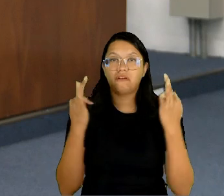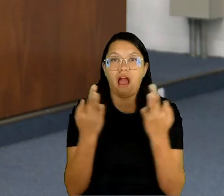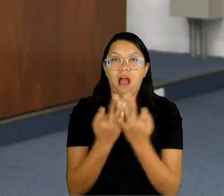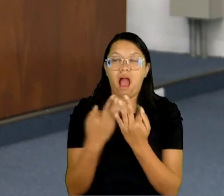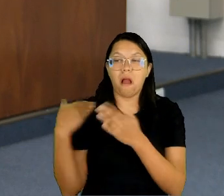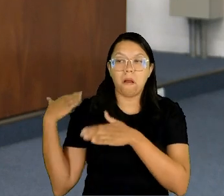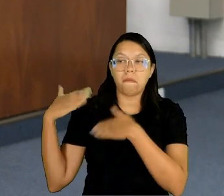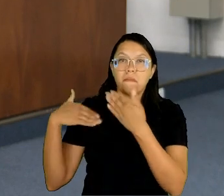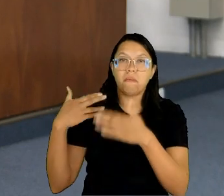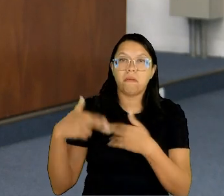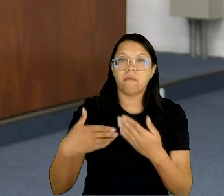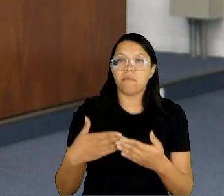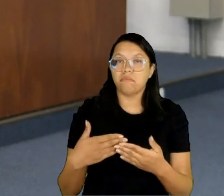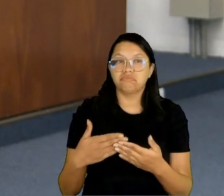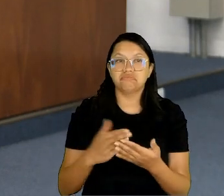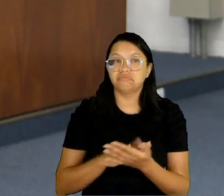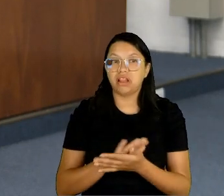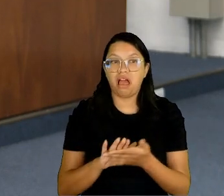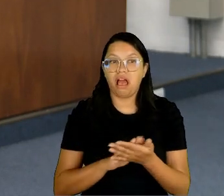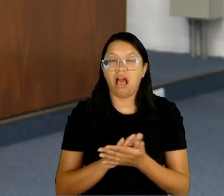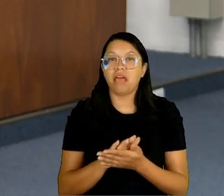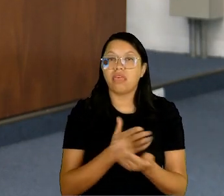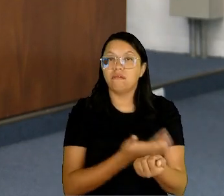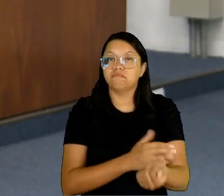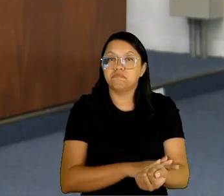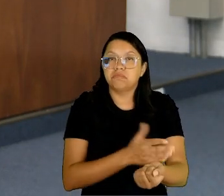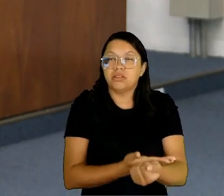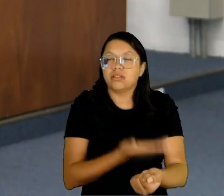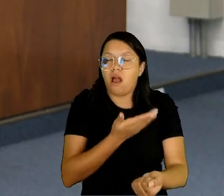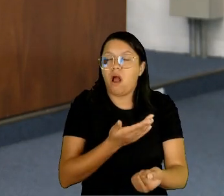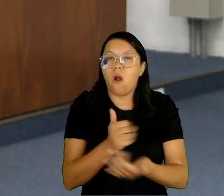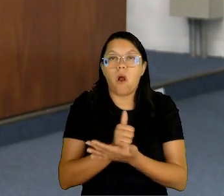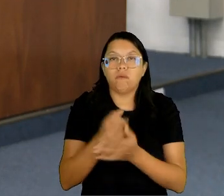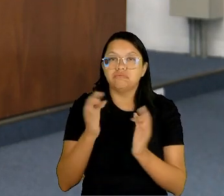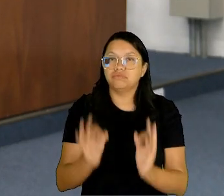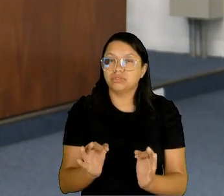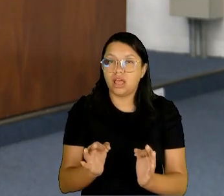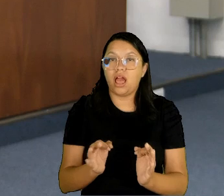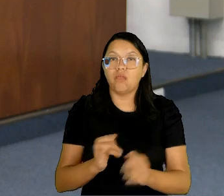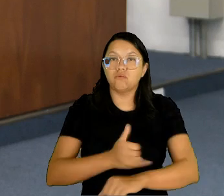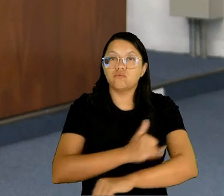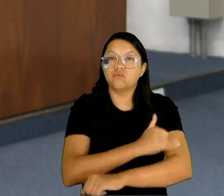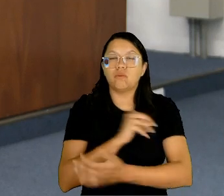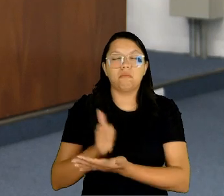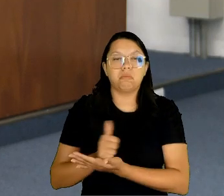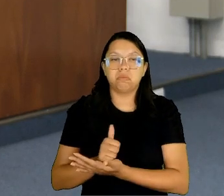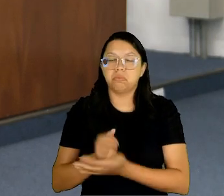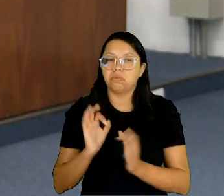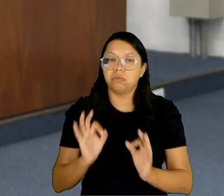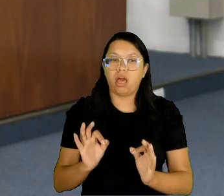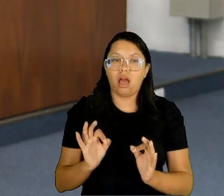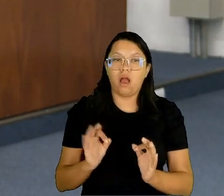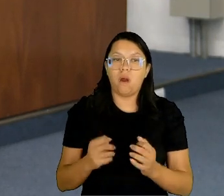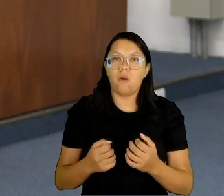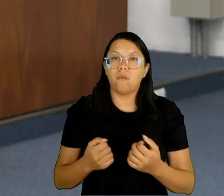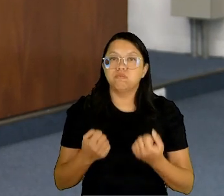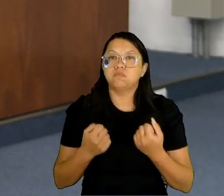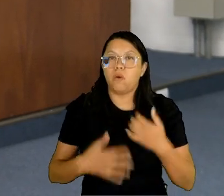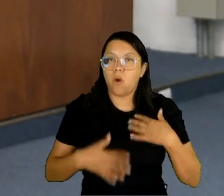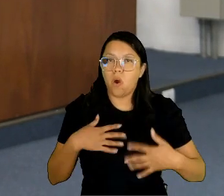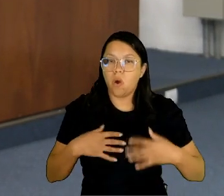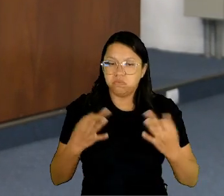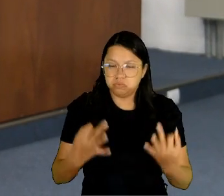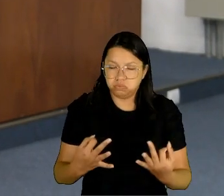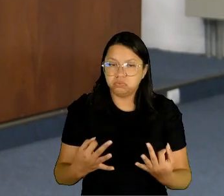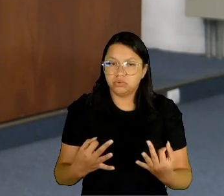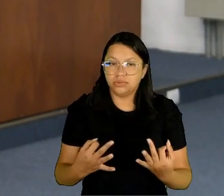histórico familiar muito exuberante, que a pressão é controlada, a glicemia é controlada, o colesterol é controlado, o peso está controlado,